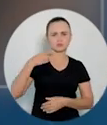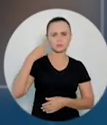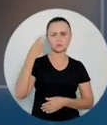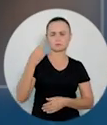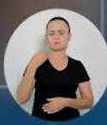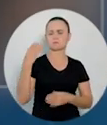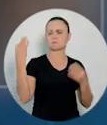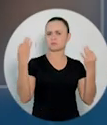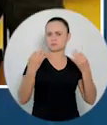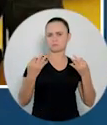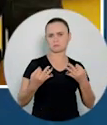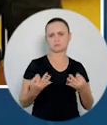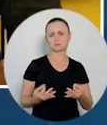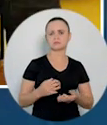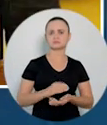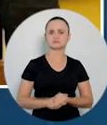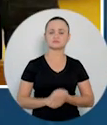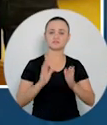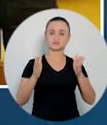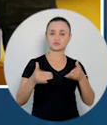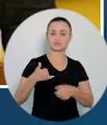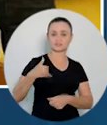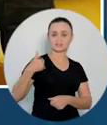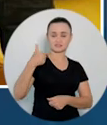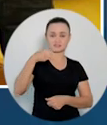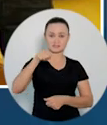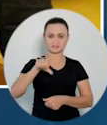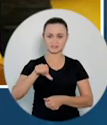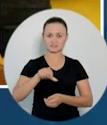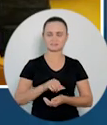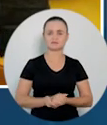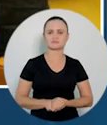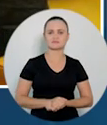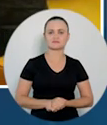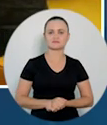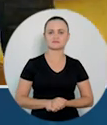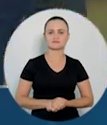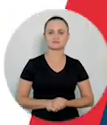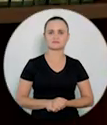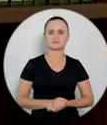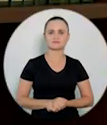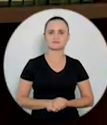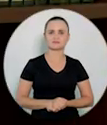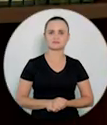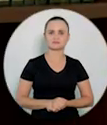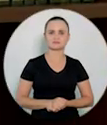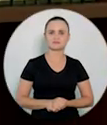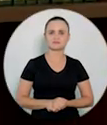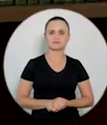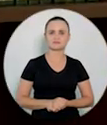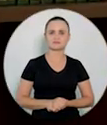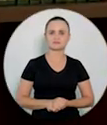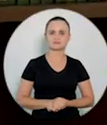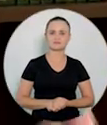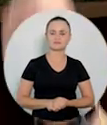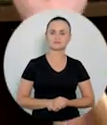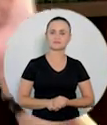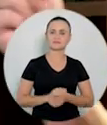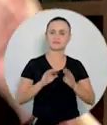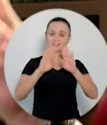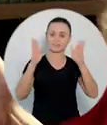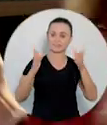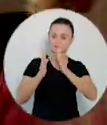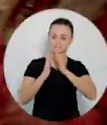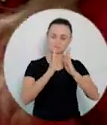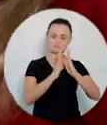absolutamente espetacular. Hoje, aos 19 anos, um feito inédito. Bonita estante, né? Aqui